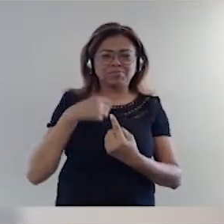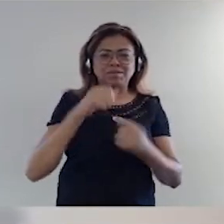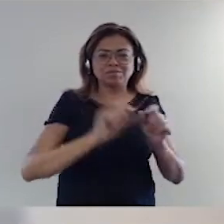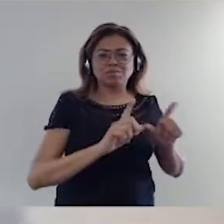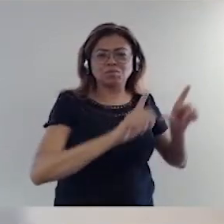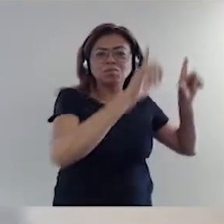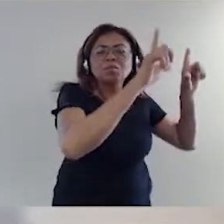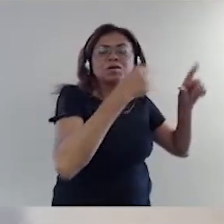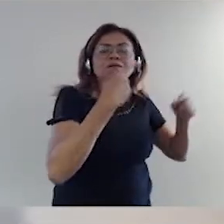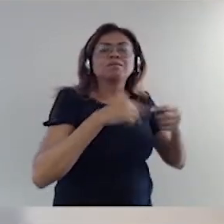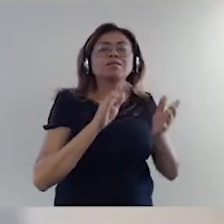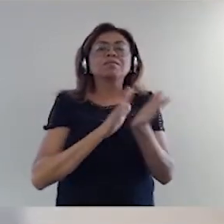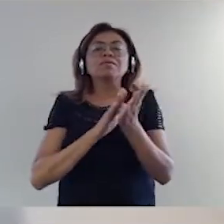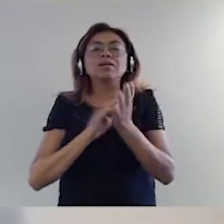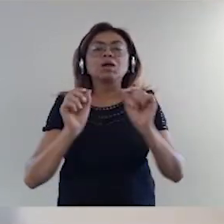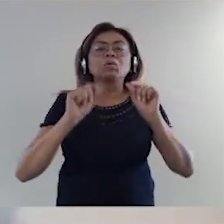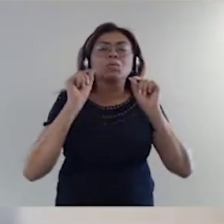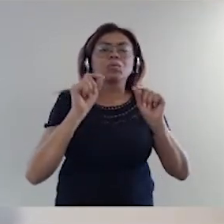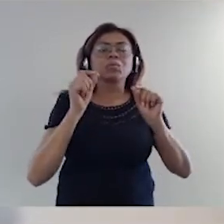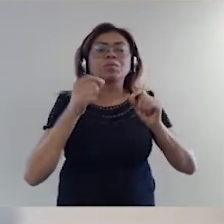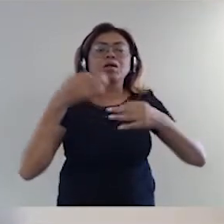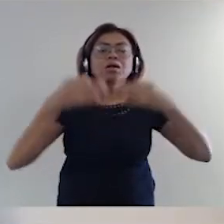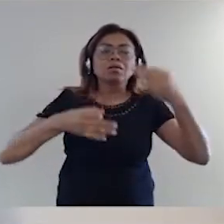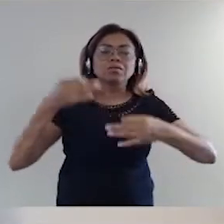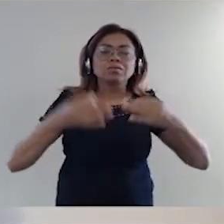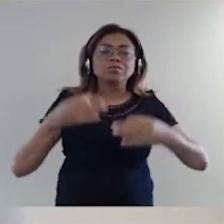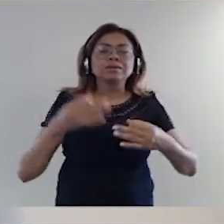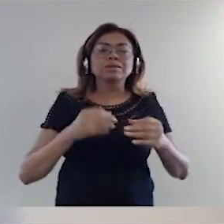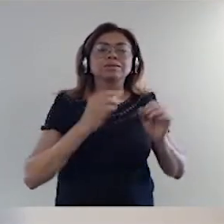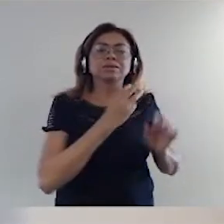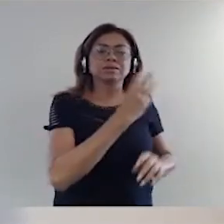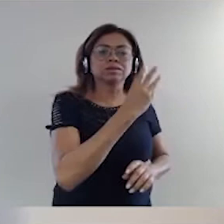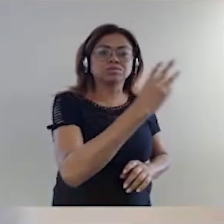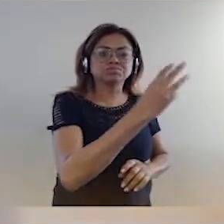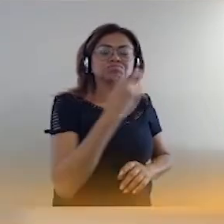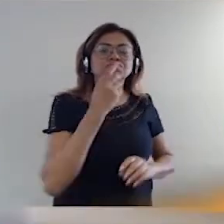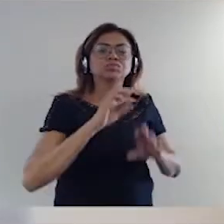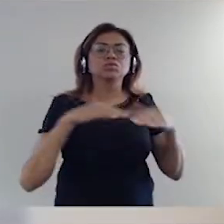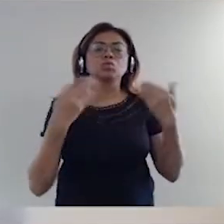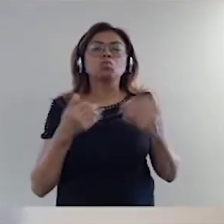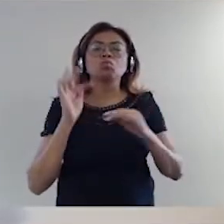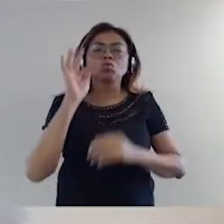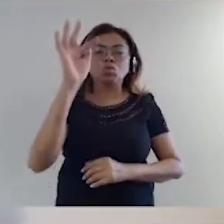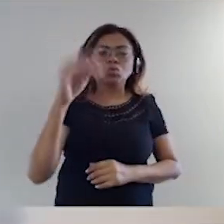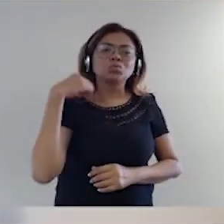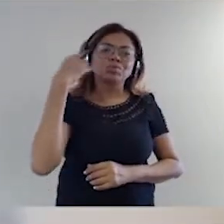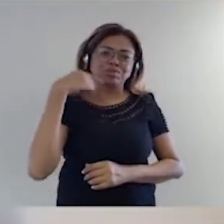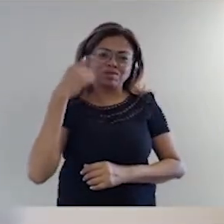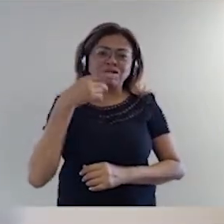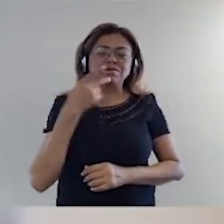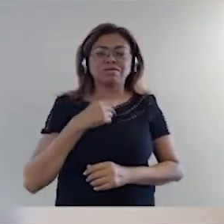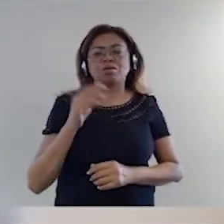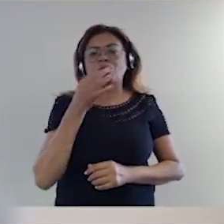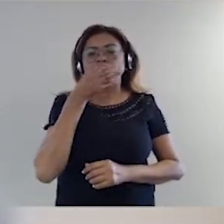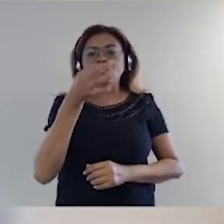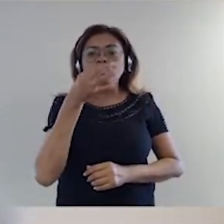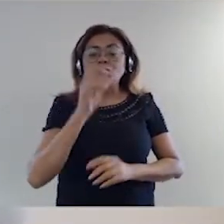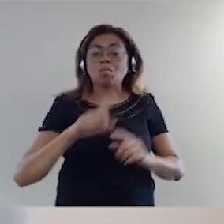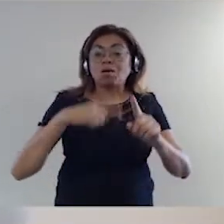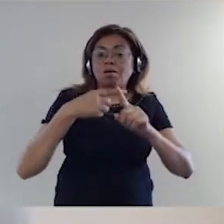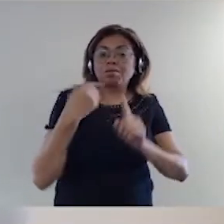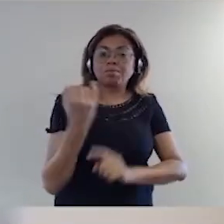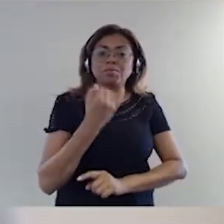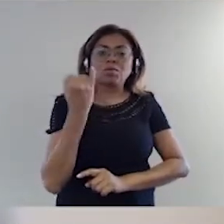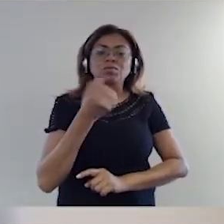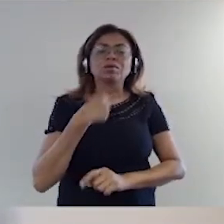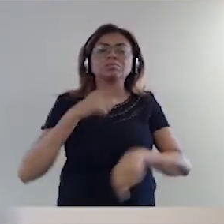sobre julgamento, audiências virtuais e o futuro da advocacia. Assunto mais que pertinente em